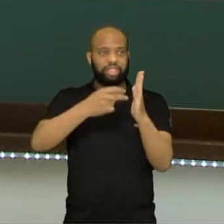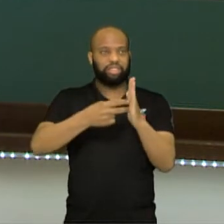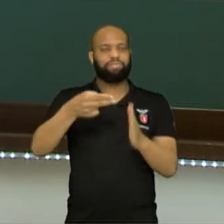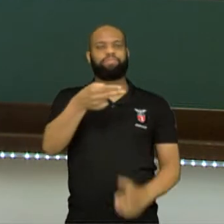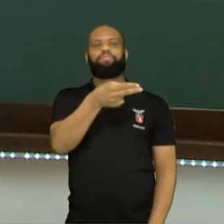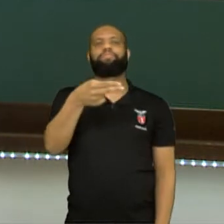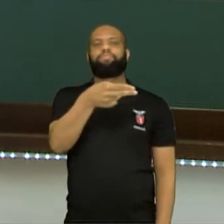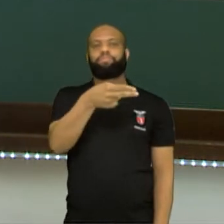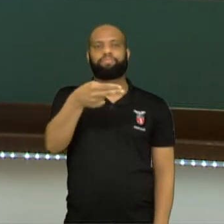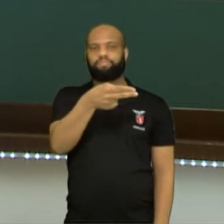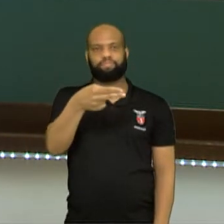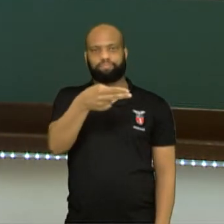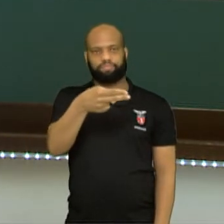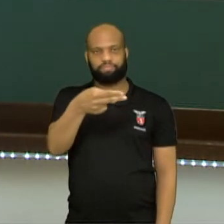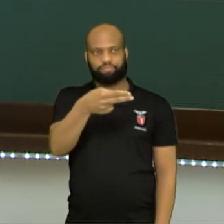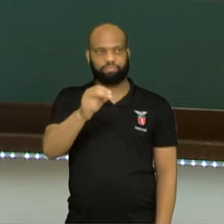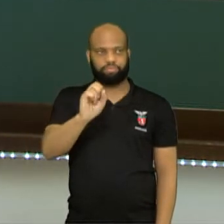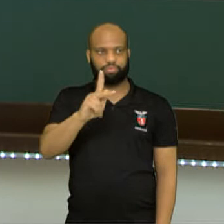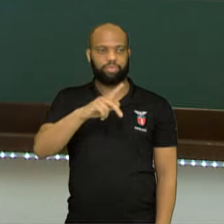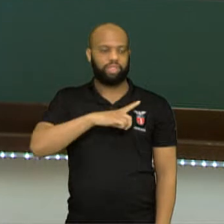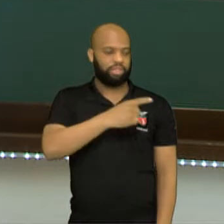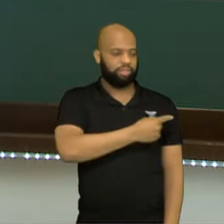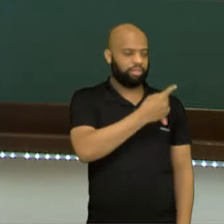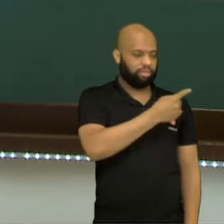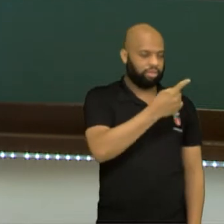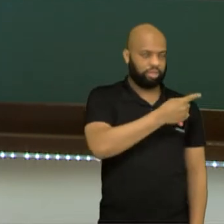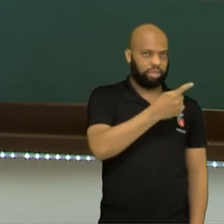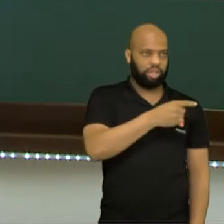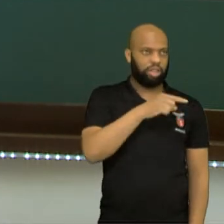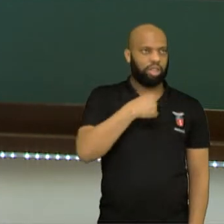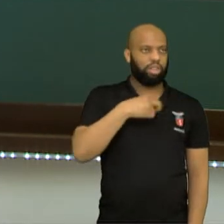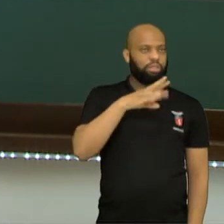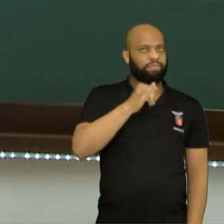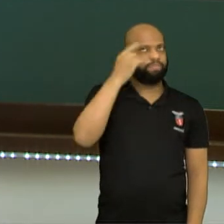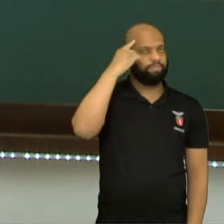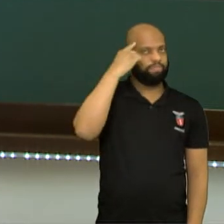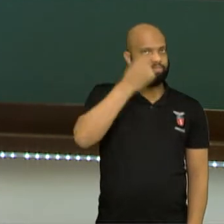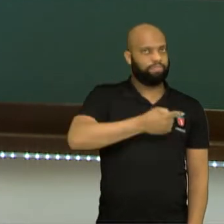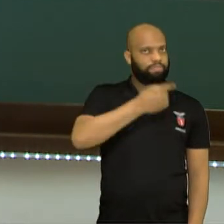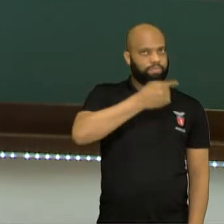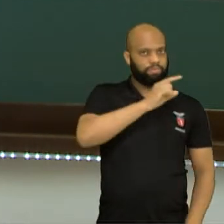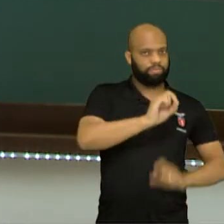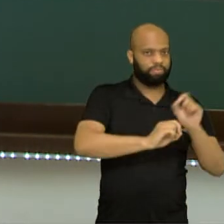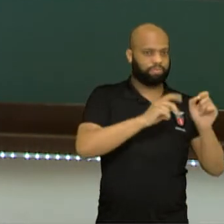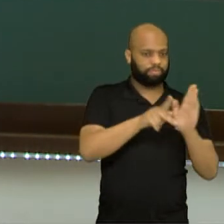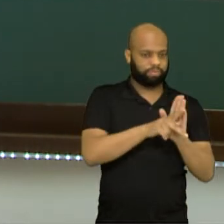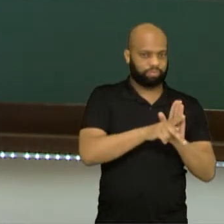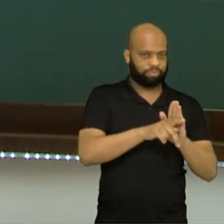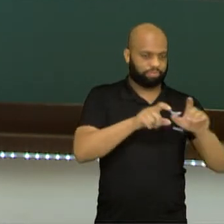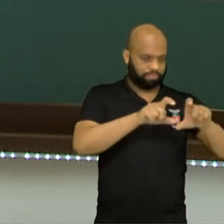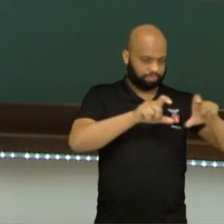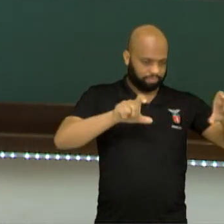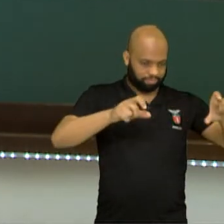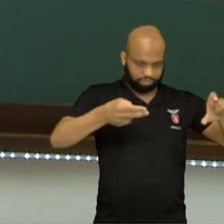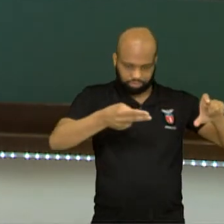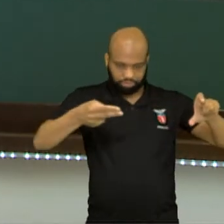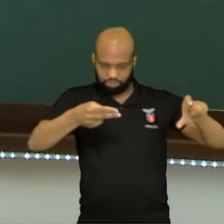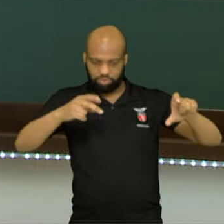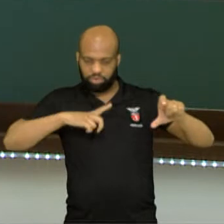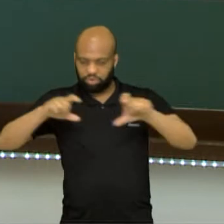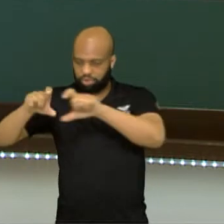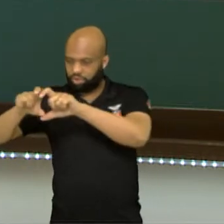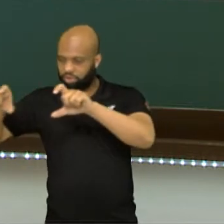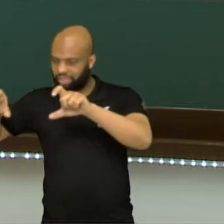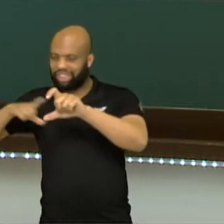uma igualdade. O que tem no primeiro prato, que eu vou pensar que é o primeiro membro da minha equação, é igual ao que tem no